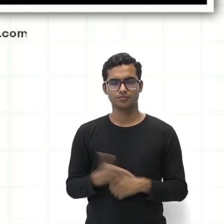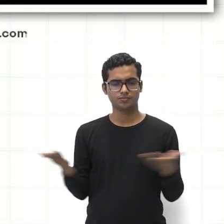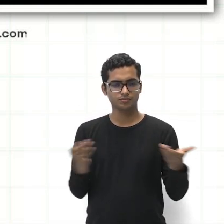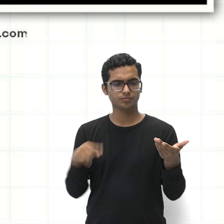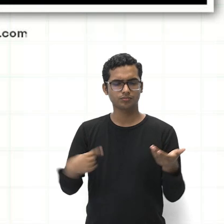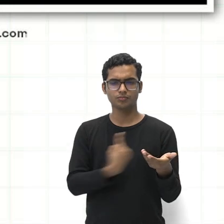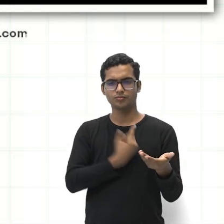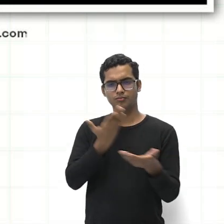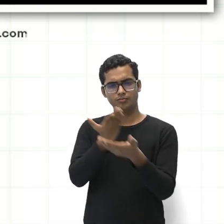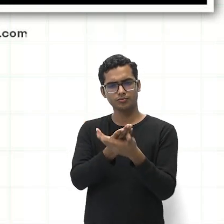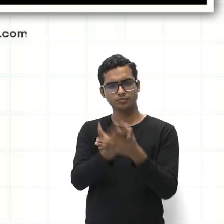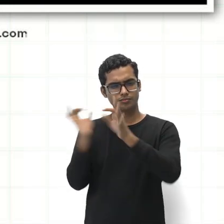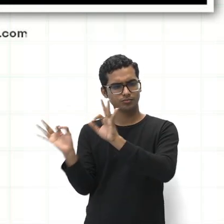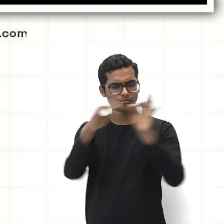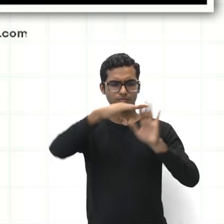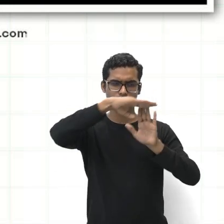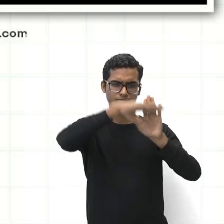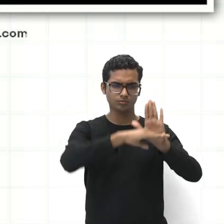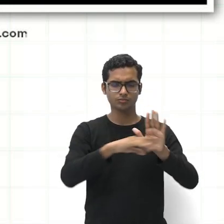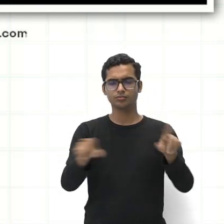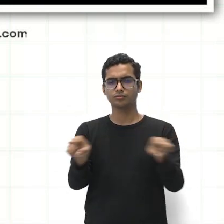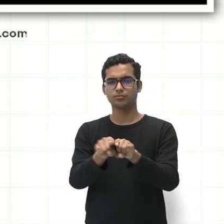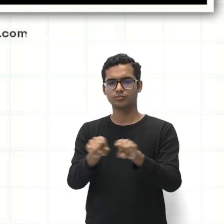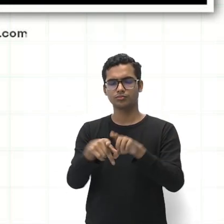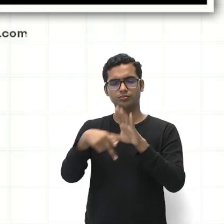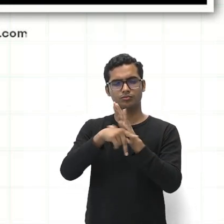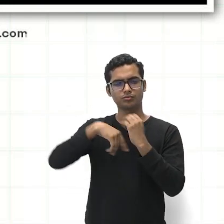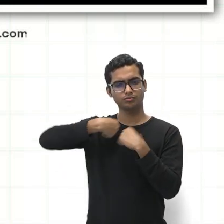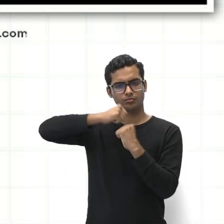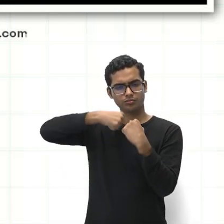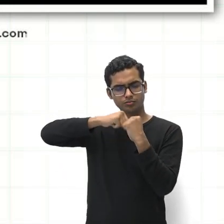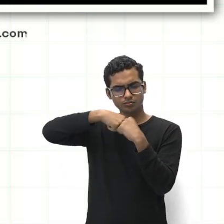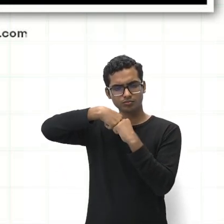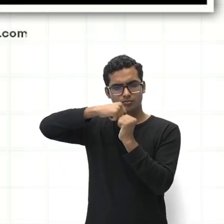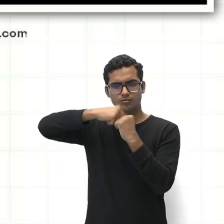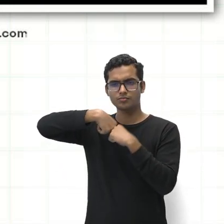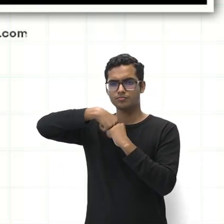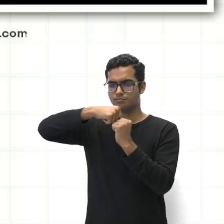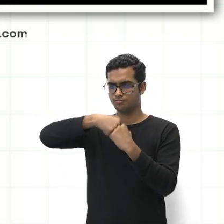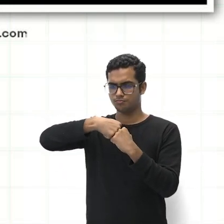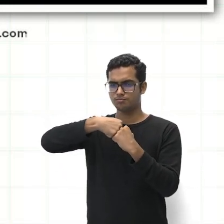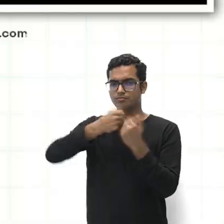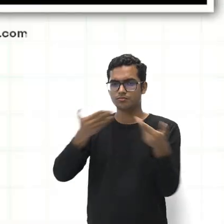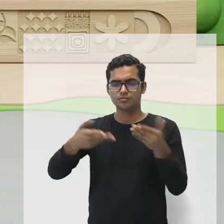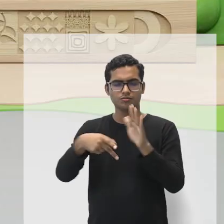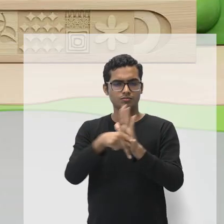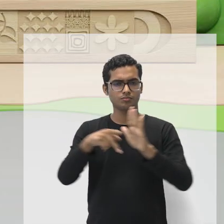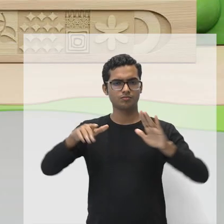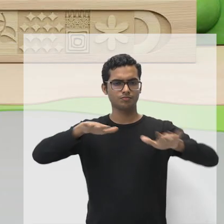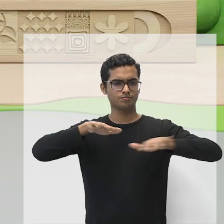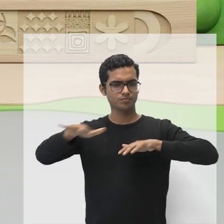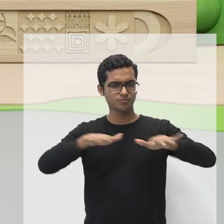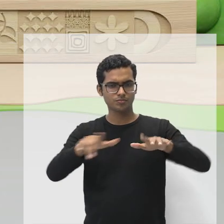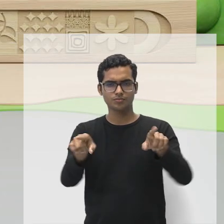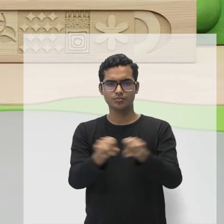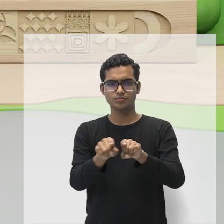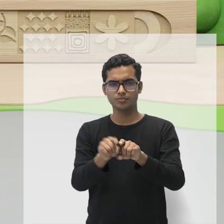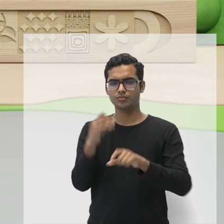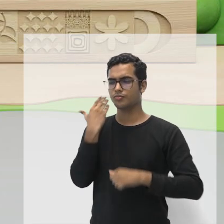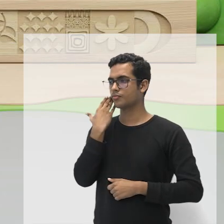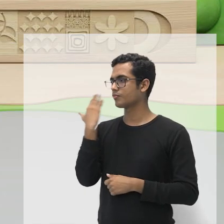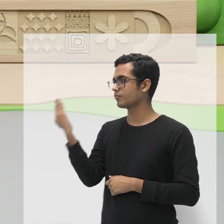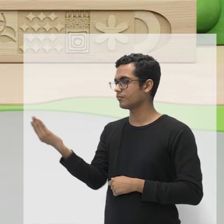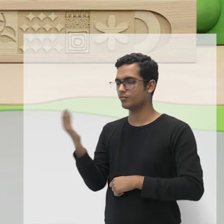Agora vamos ver a classificação das articulações pelo movimento, né?